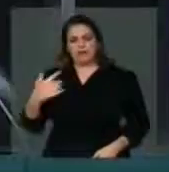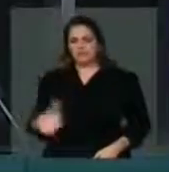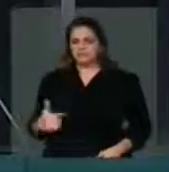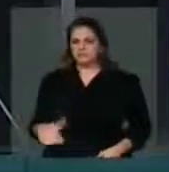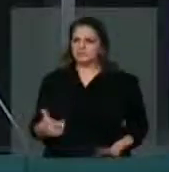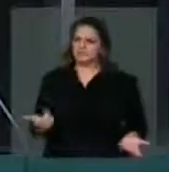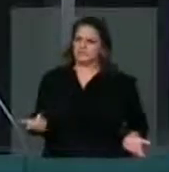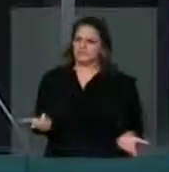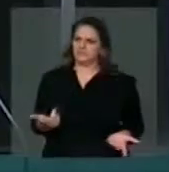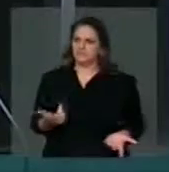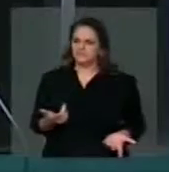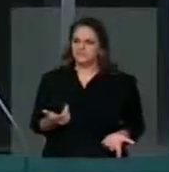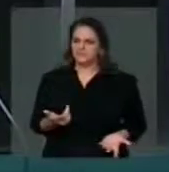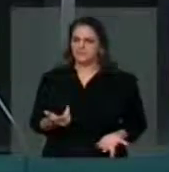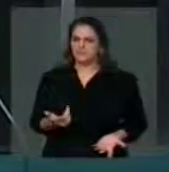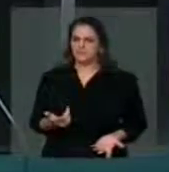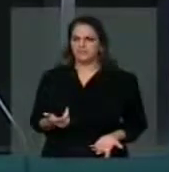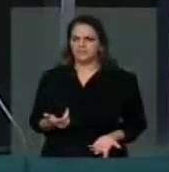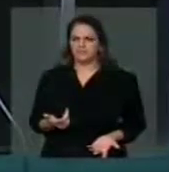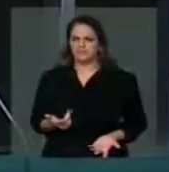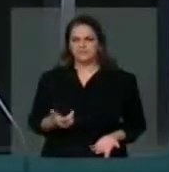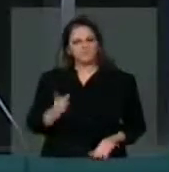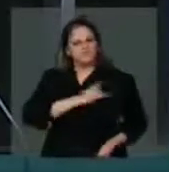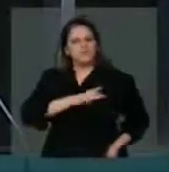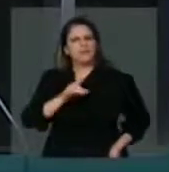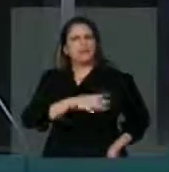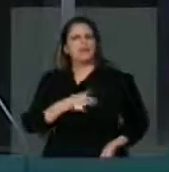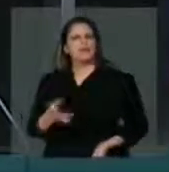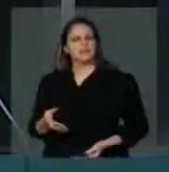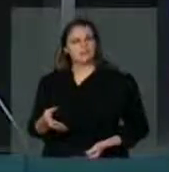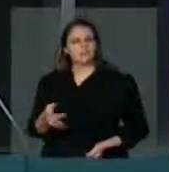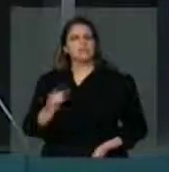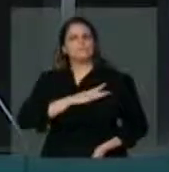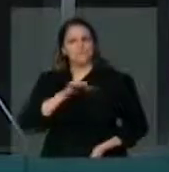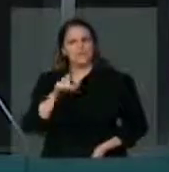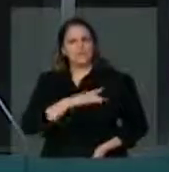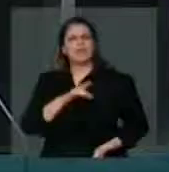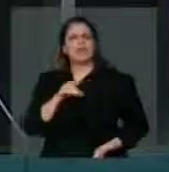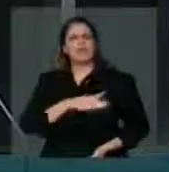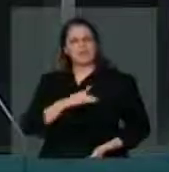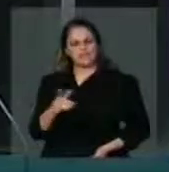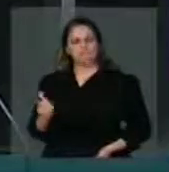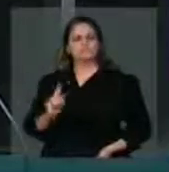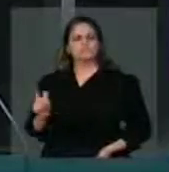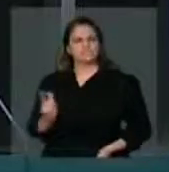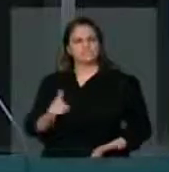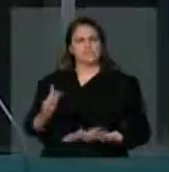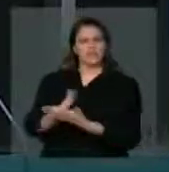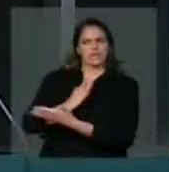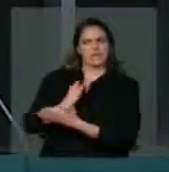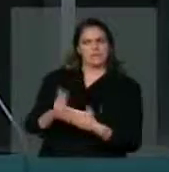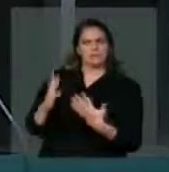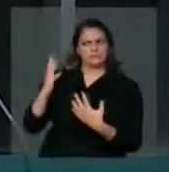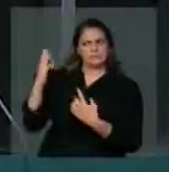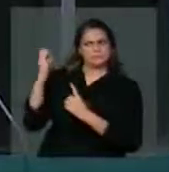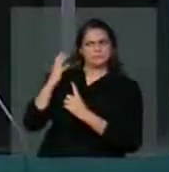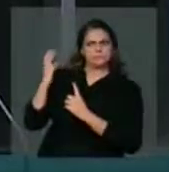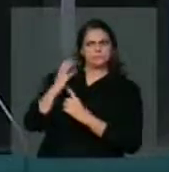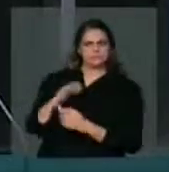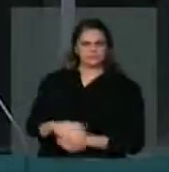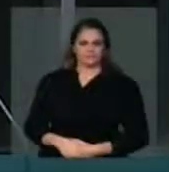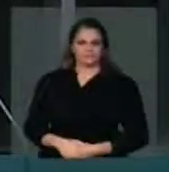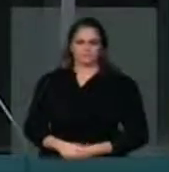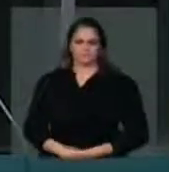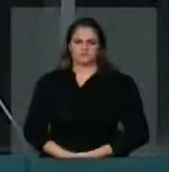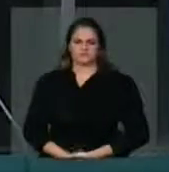encarar a realidade desse país. Tiveram medo. Medo de alguns ou de alguns bandidos. Eu quero